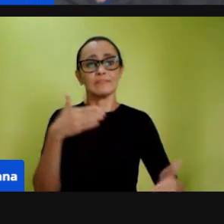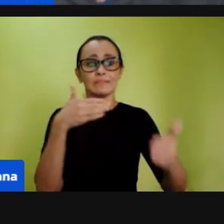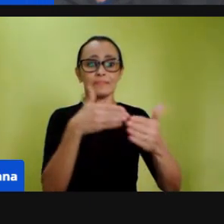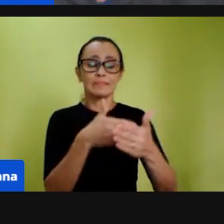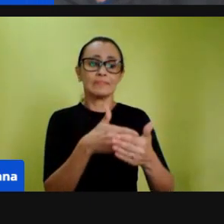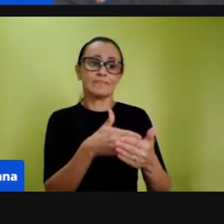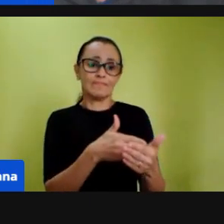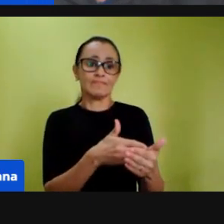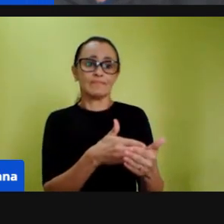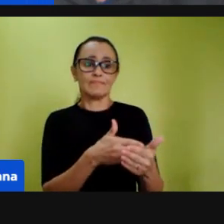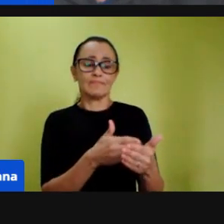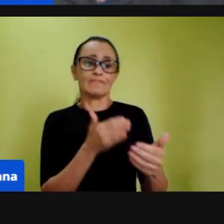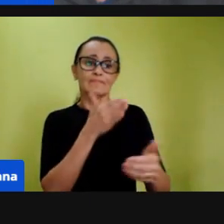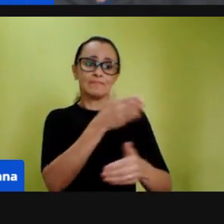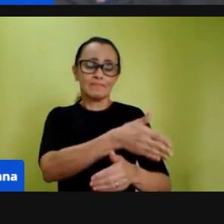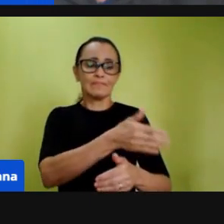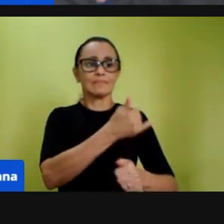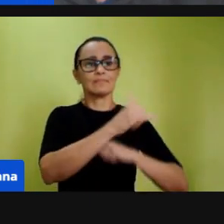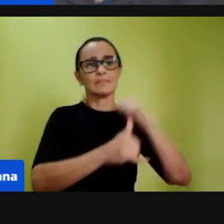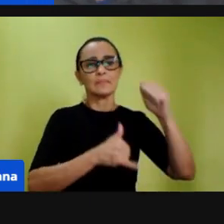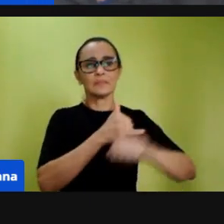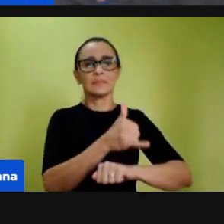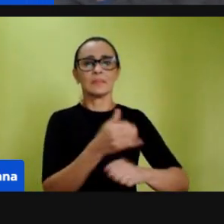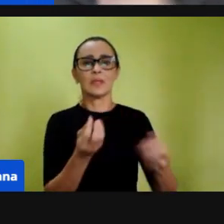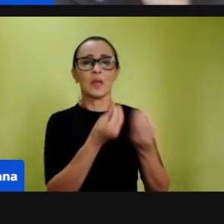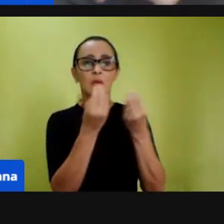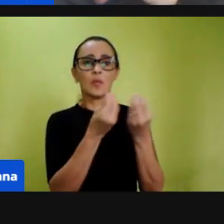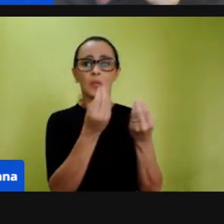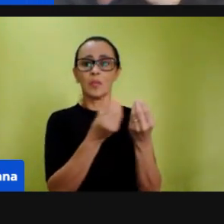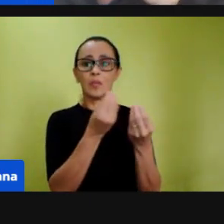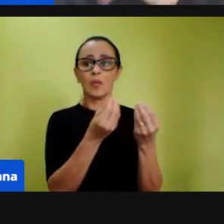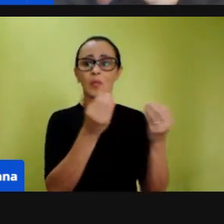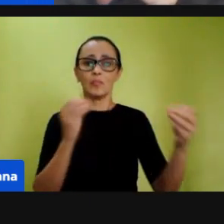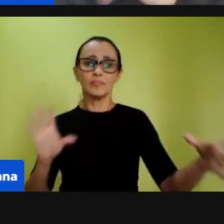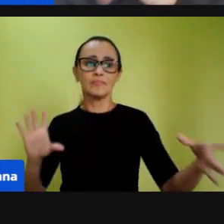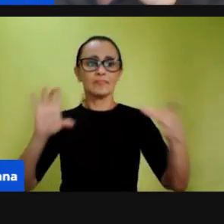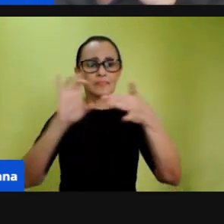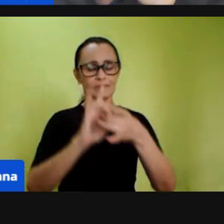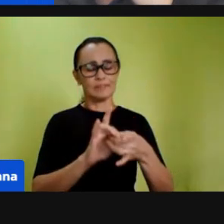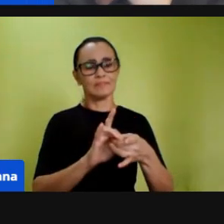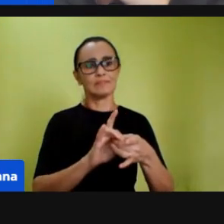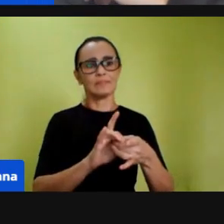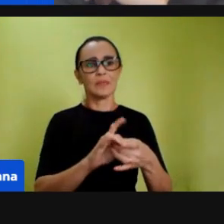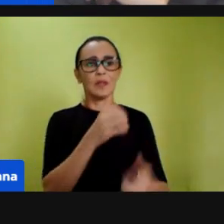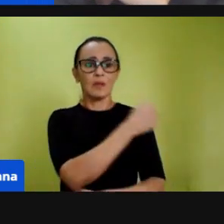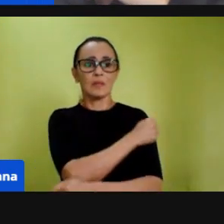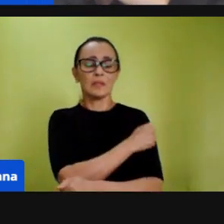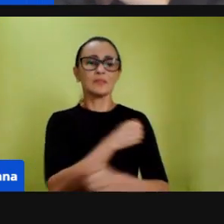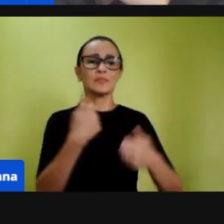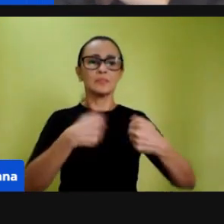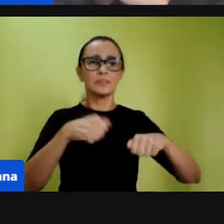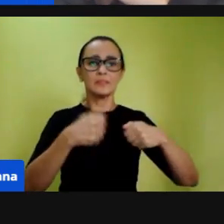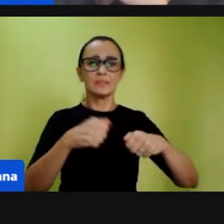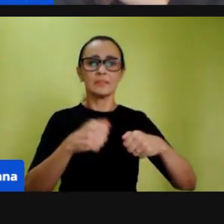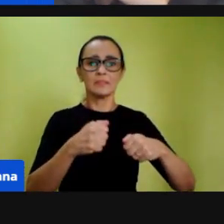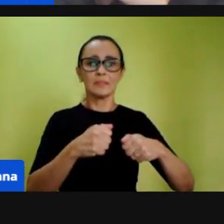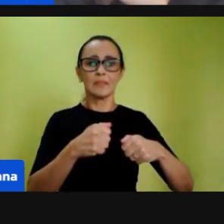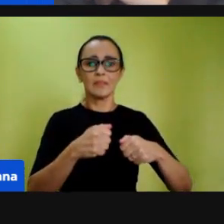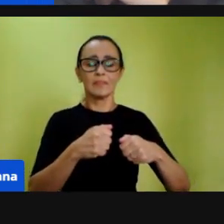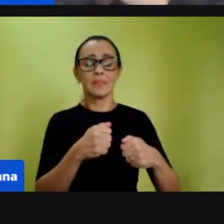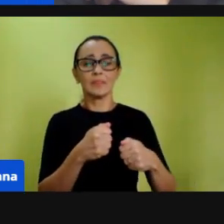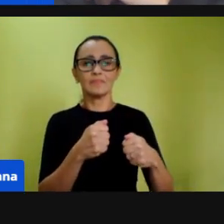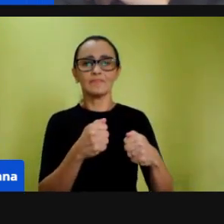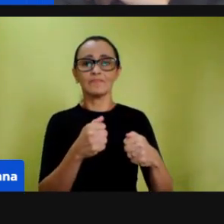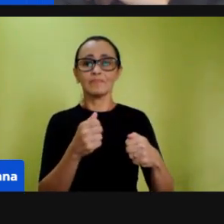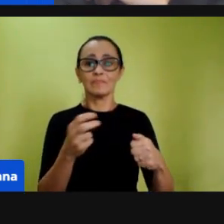outra maneira de manter o vínculo se não fosse dessa forma. Ele tinha que me ver. Eu tinha que, de alguma forma, continuar essa aula